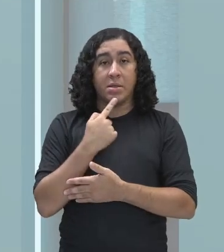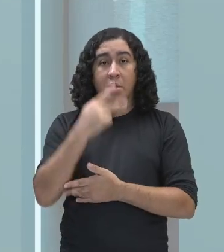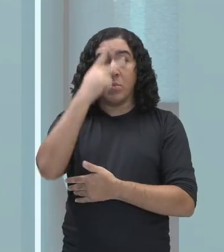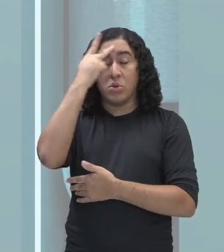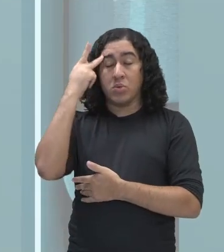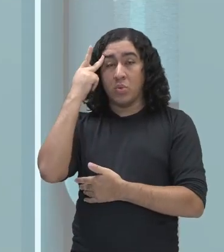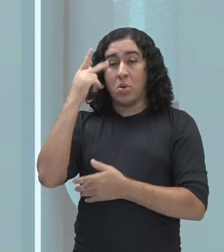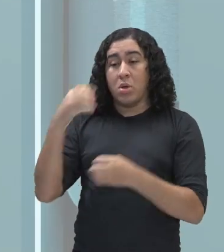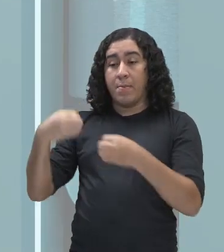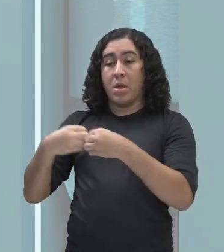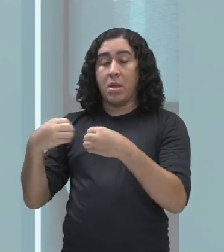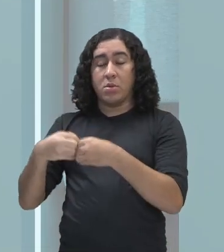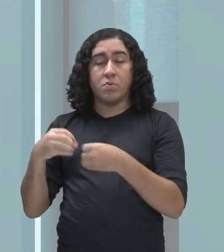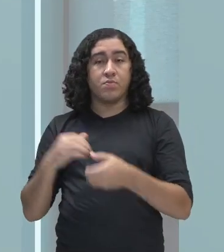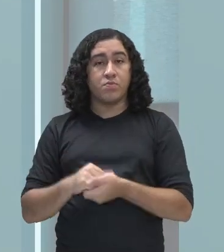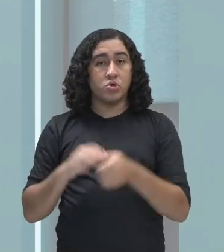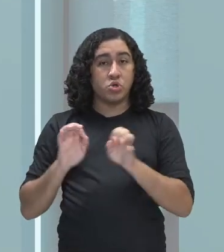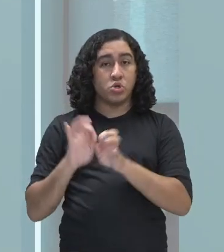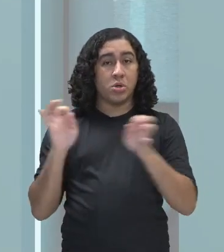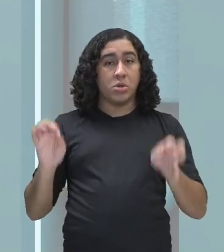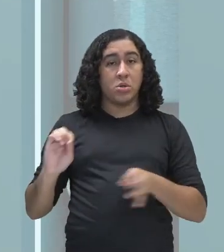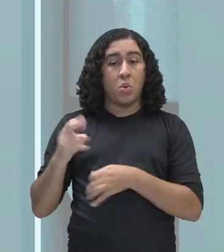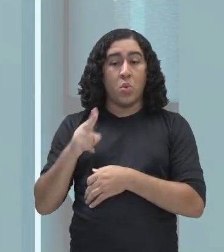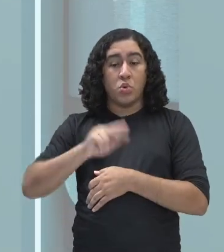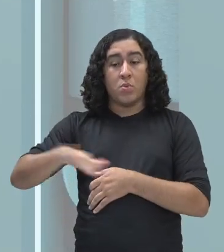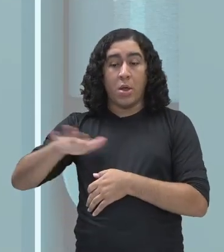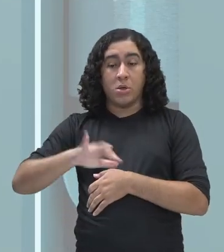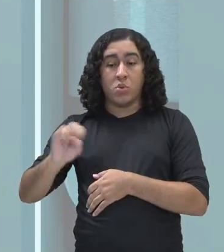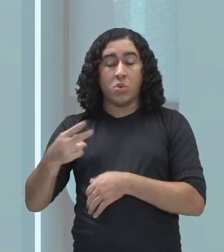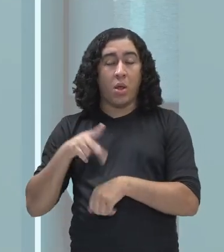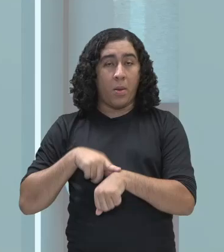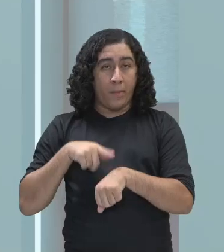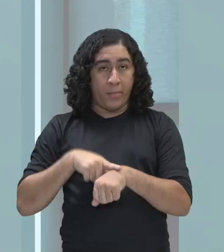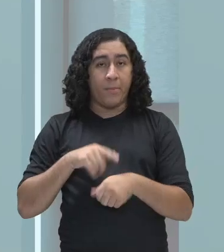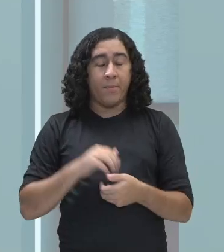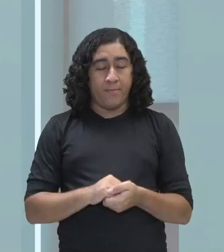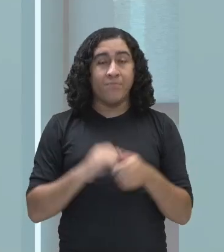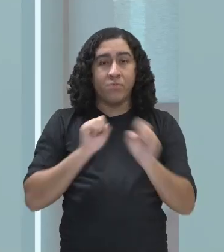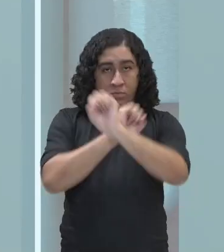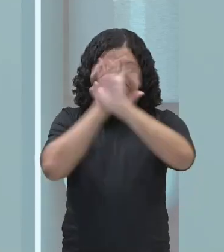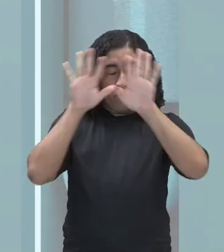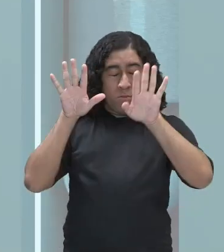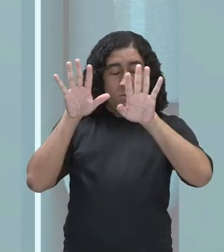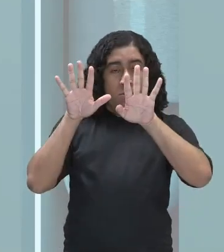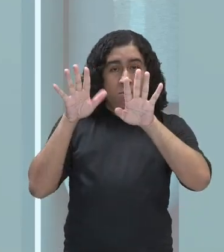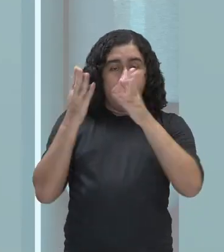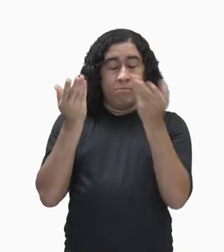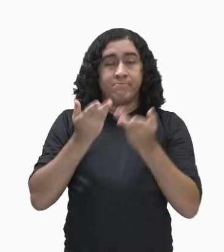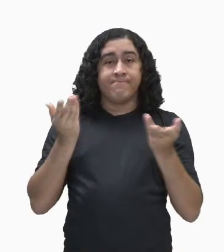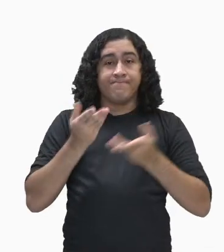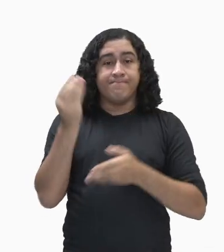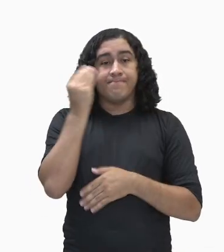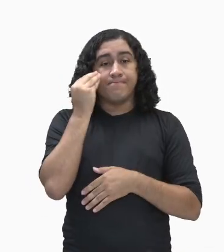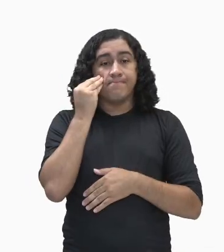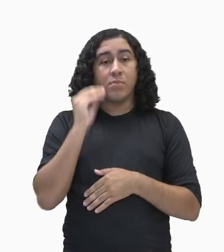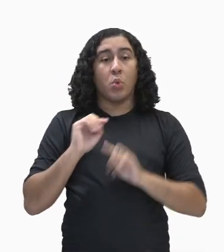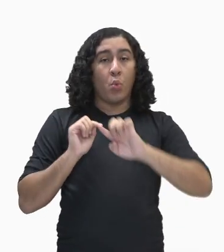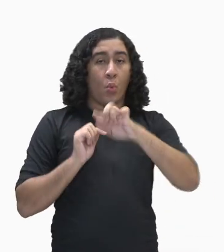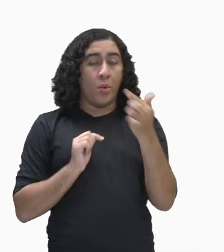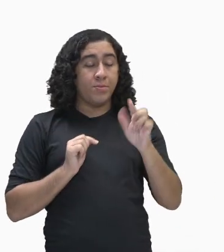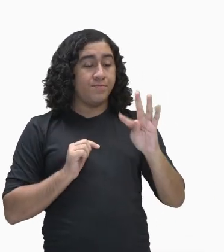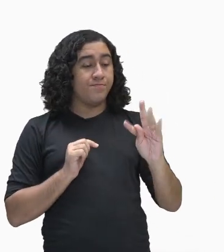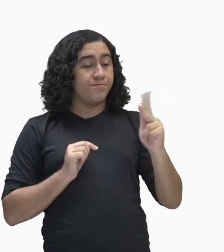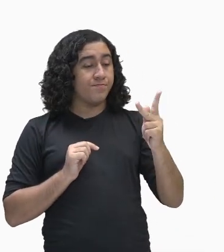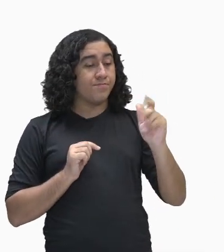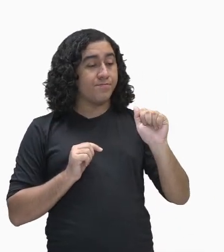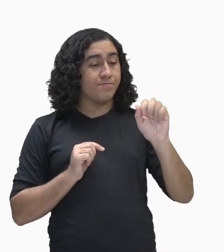seja à distância ou próximo no tempo, certo? Ficou claro? Vamos agora ver o that, olha só.